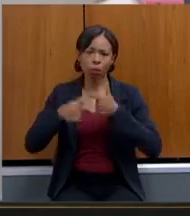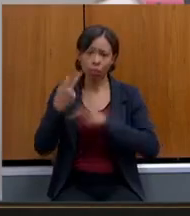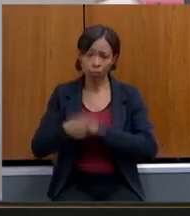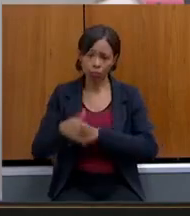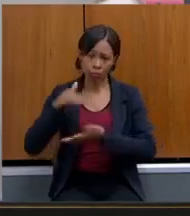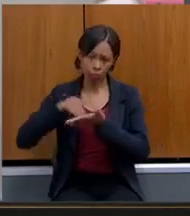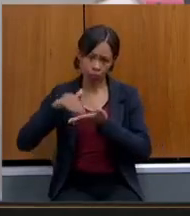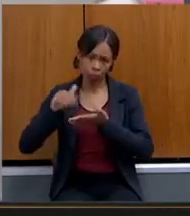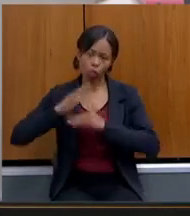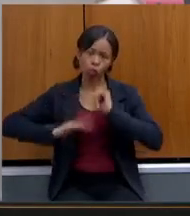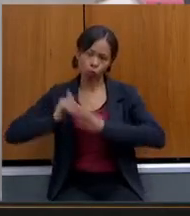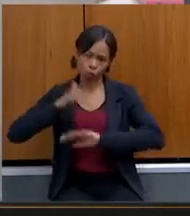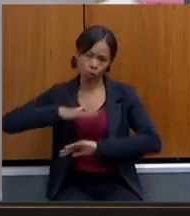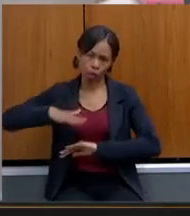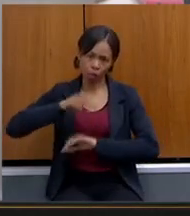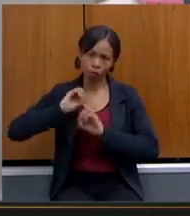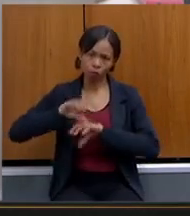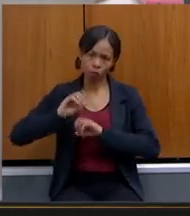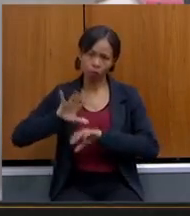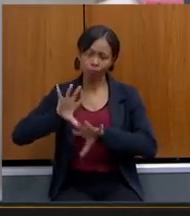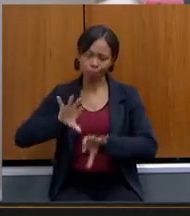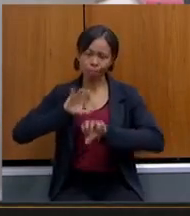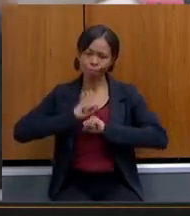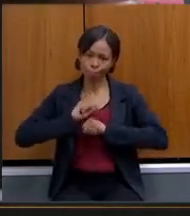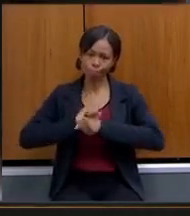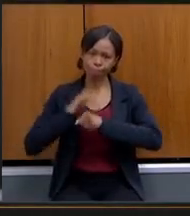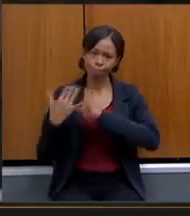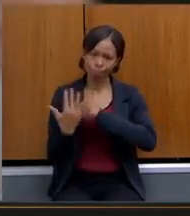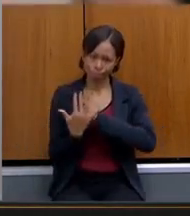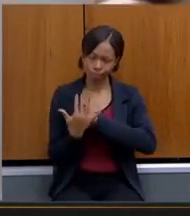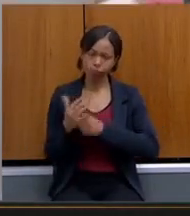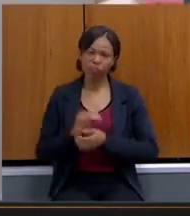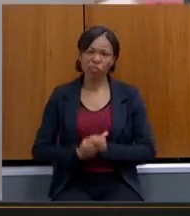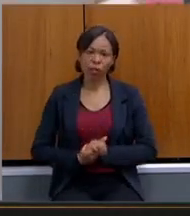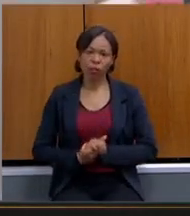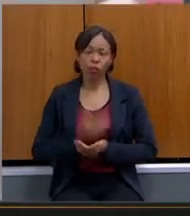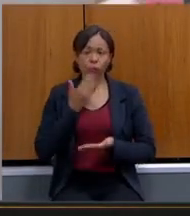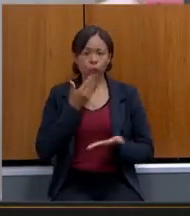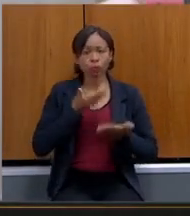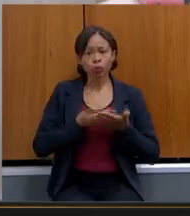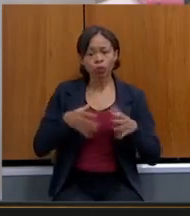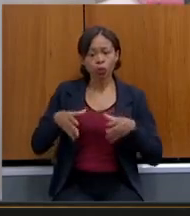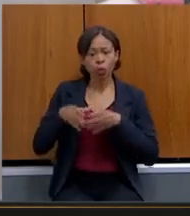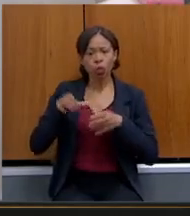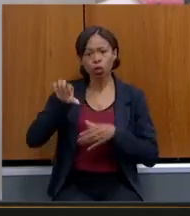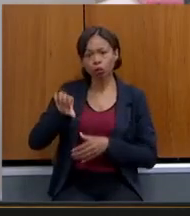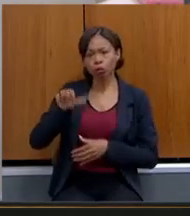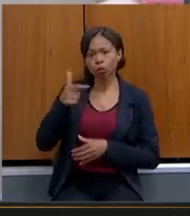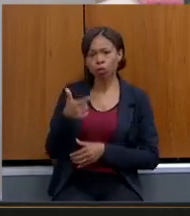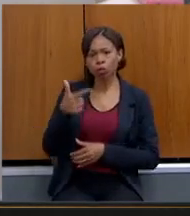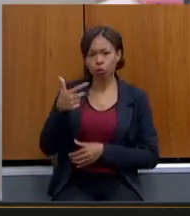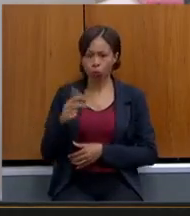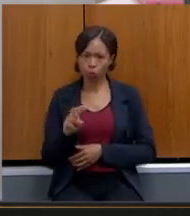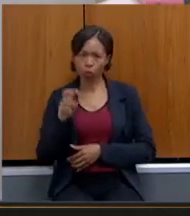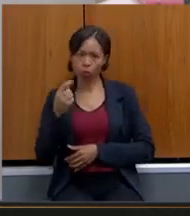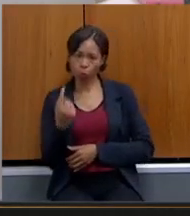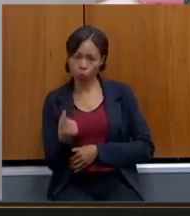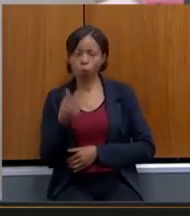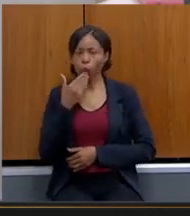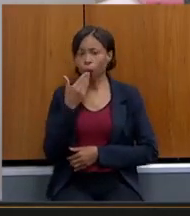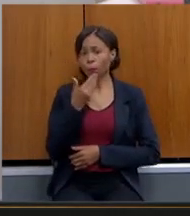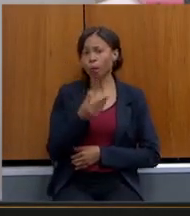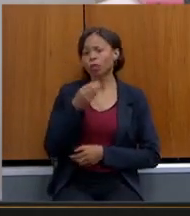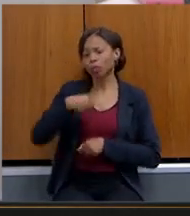essa Secretaria de profissionais da educação contaminados com novo coronavírus requerimento de comissão 9.251 requer